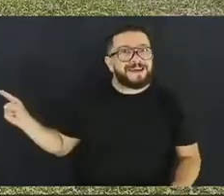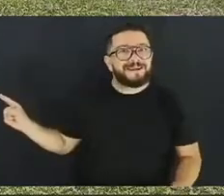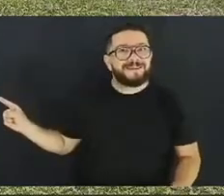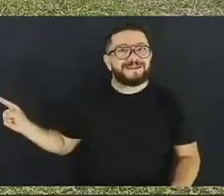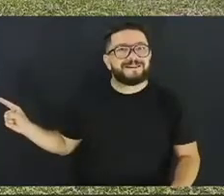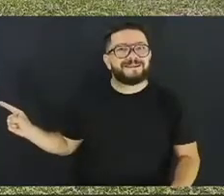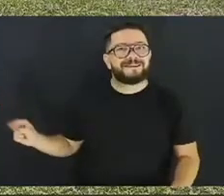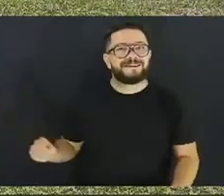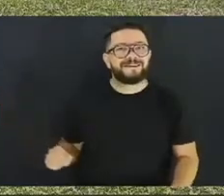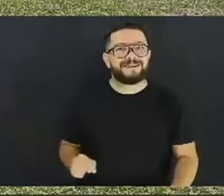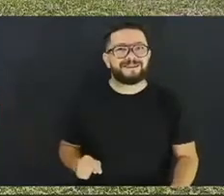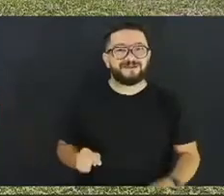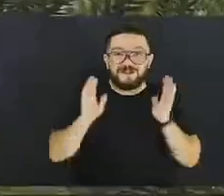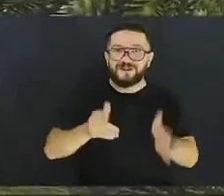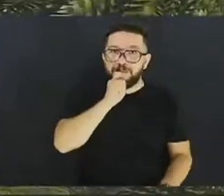como planta ornamental.